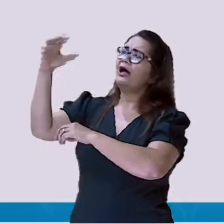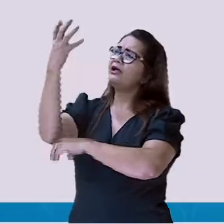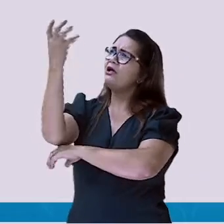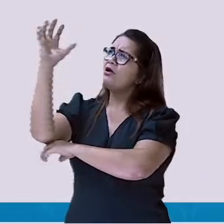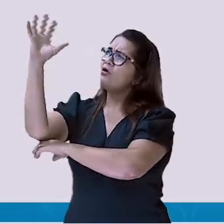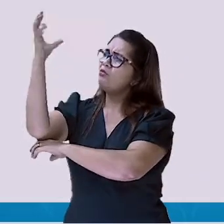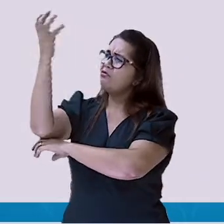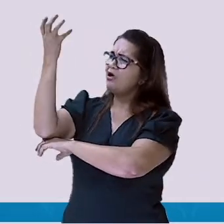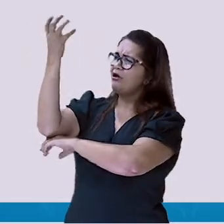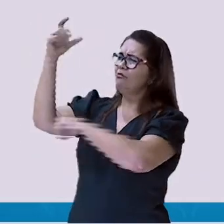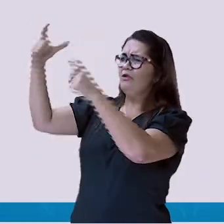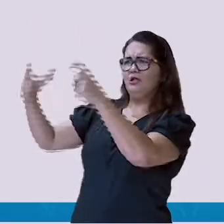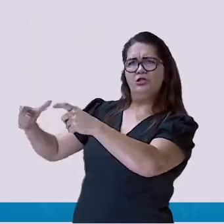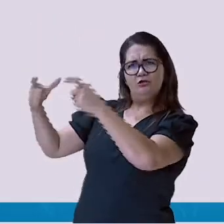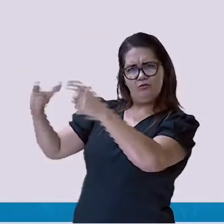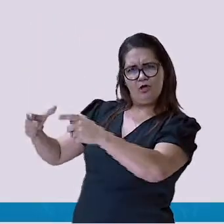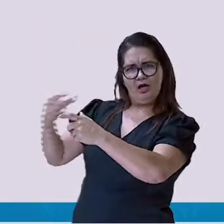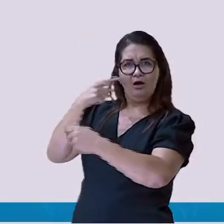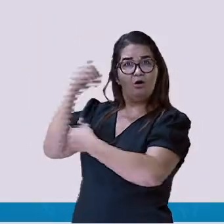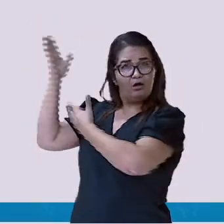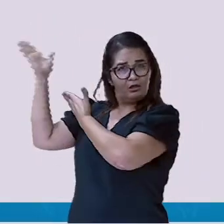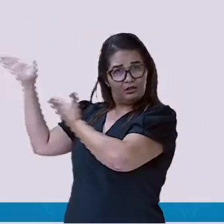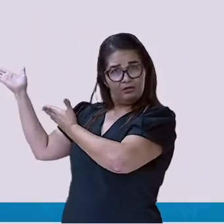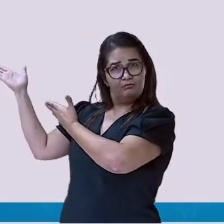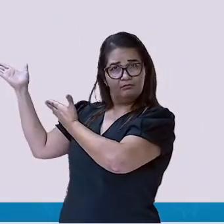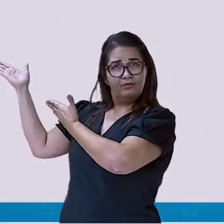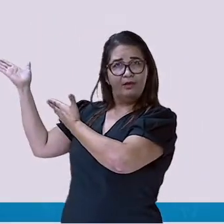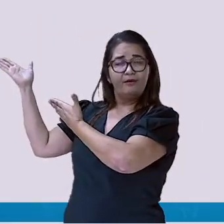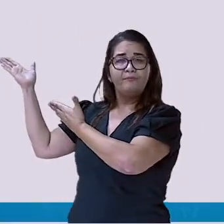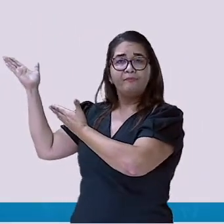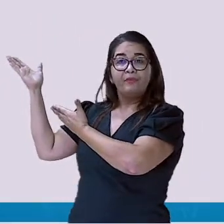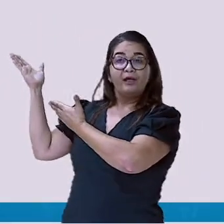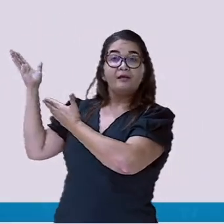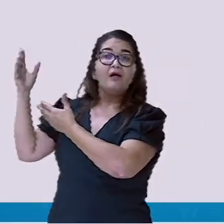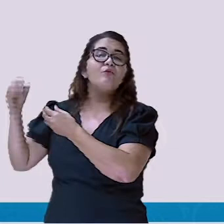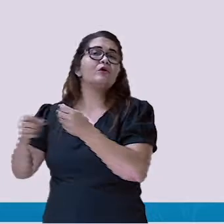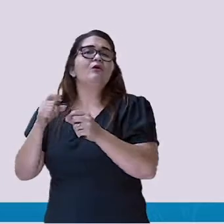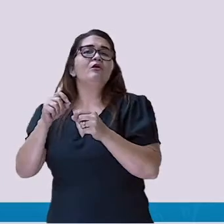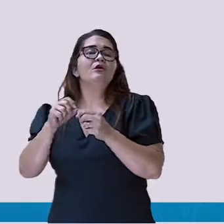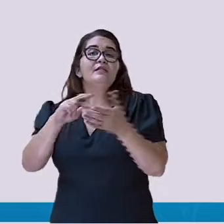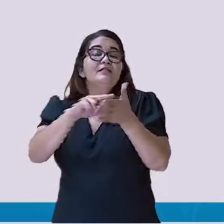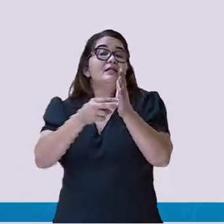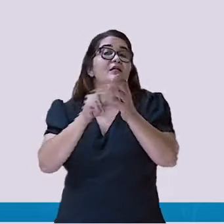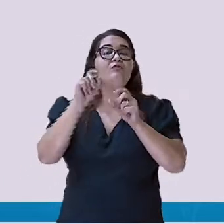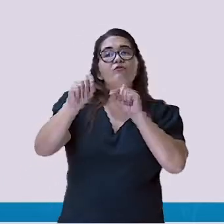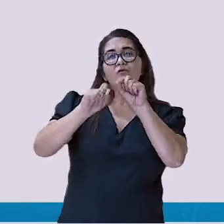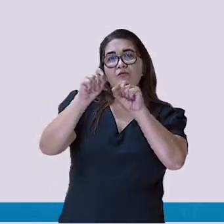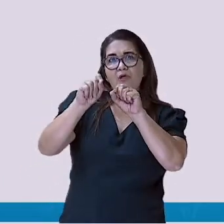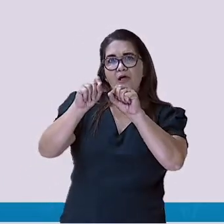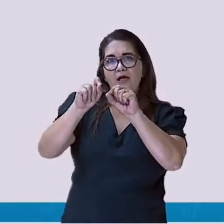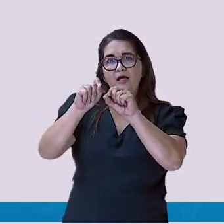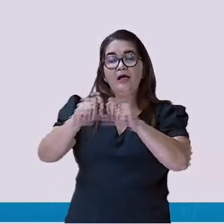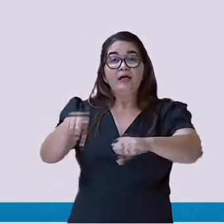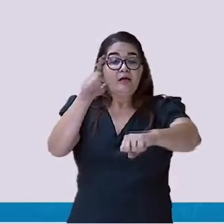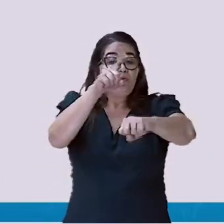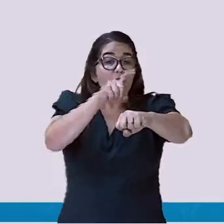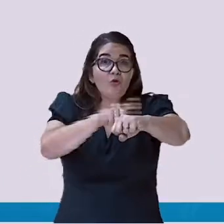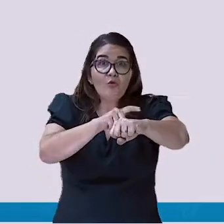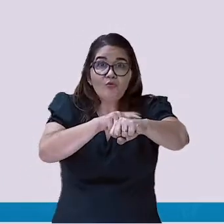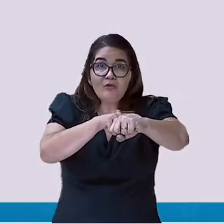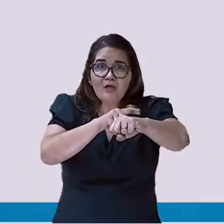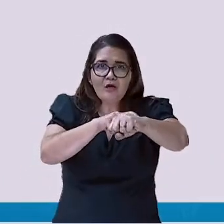O clima, olha lá, a primeira parte, ele reúne as informações de tempo